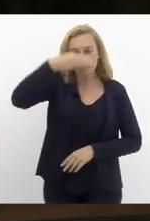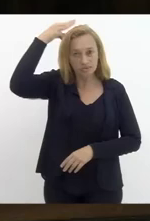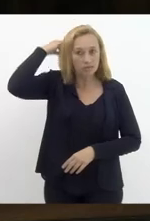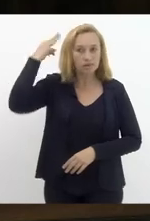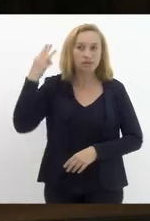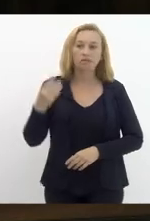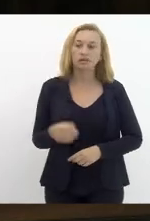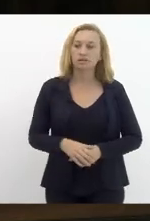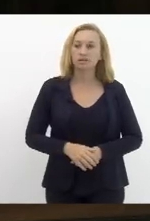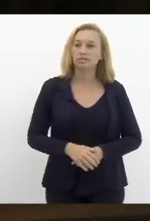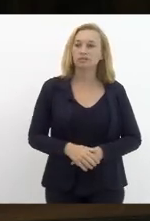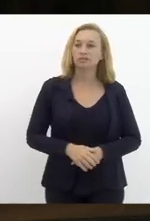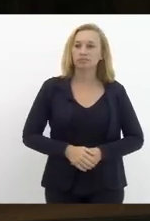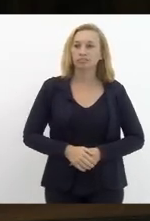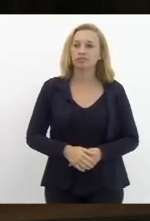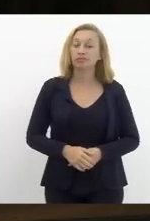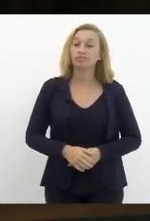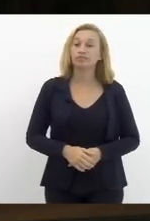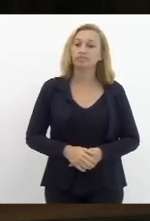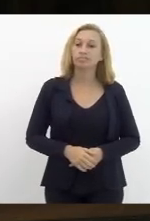repetitivo.